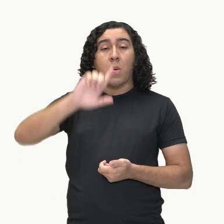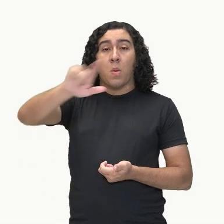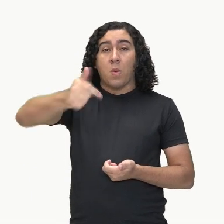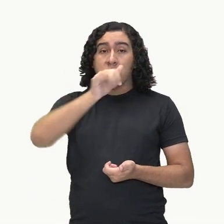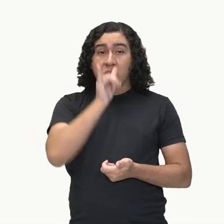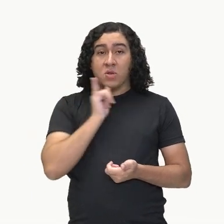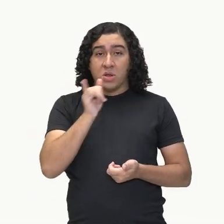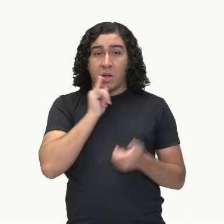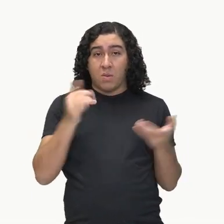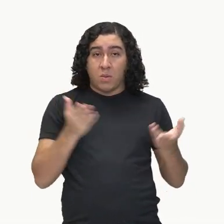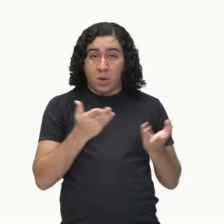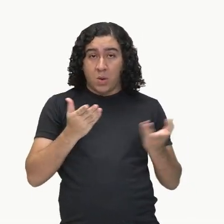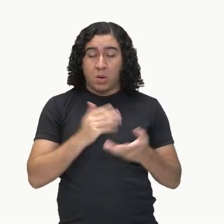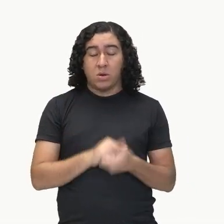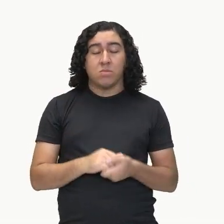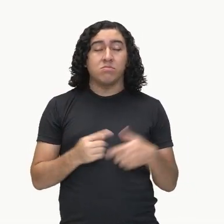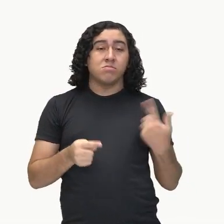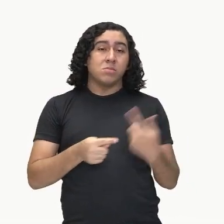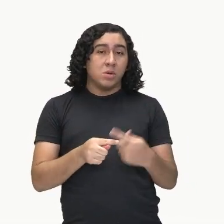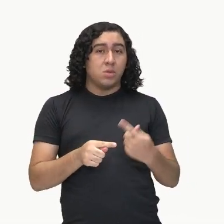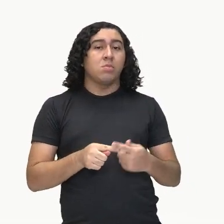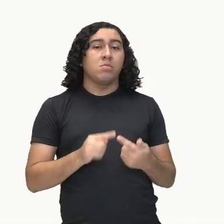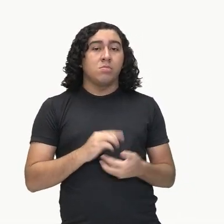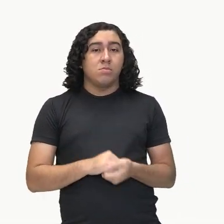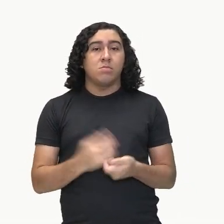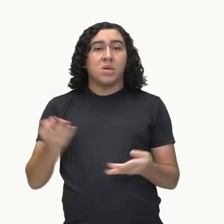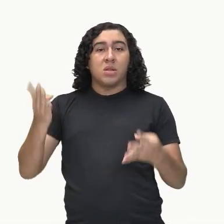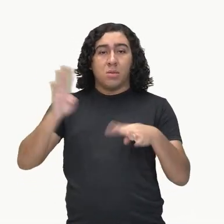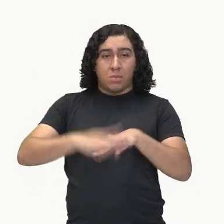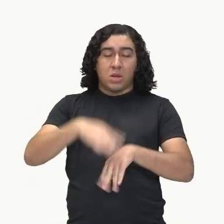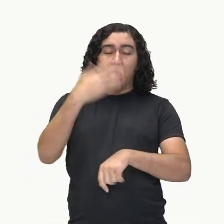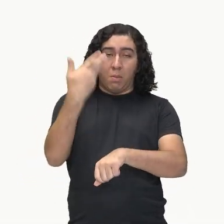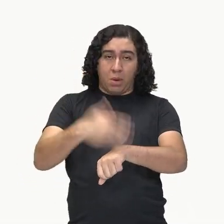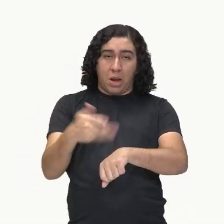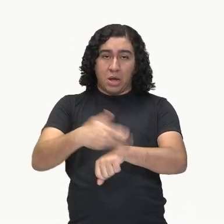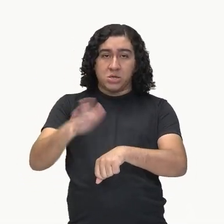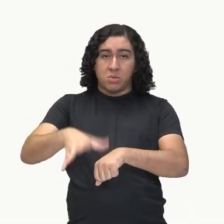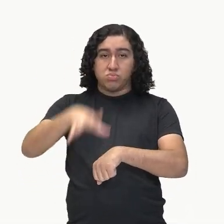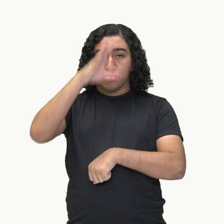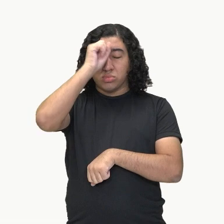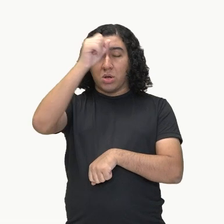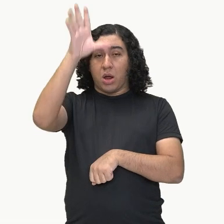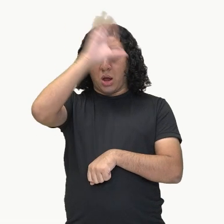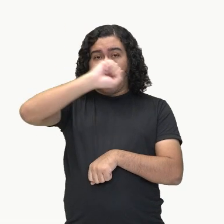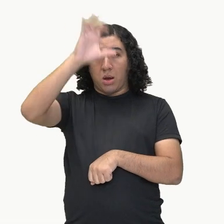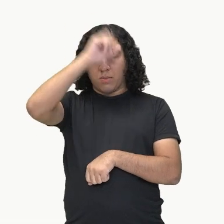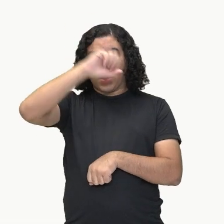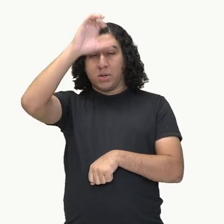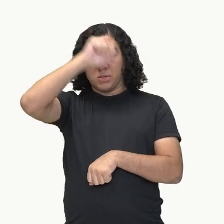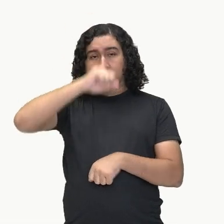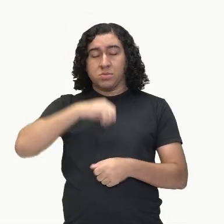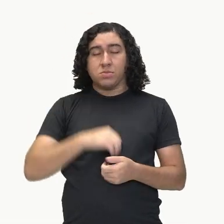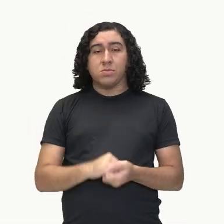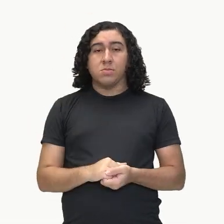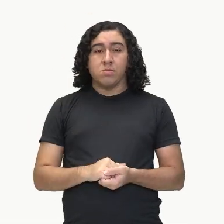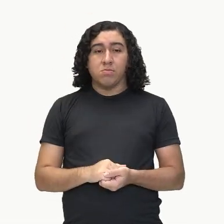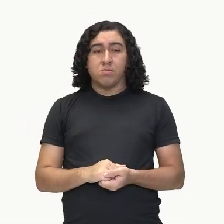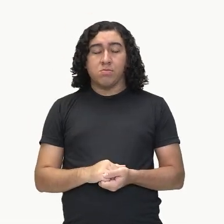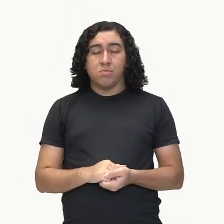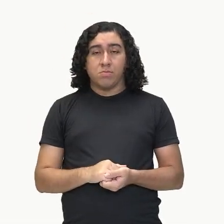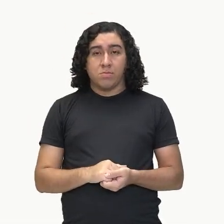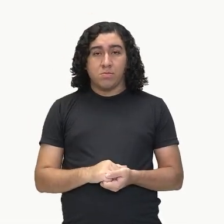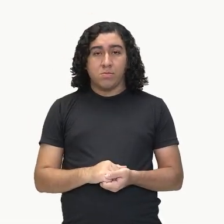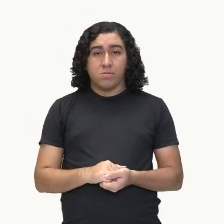aqui, até porque matemática é exercitando que nós alcançamos aí a prática, que nós eliminamos